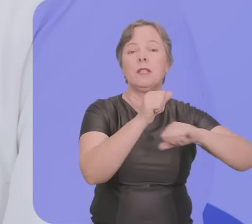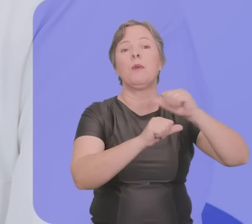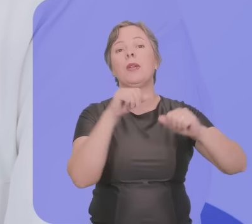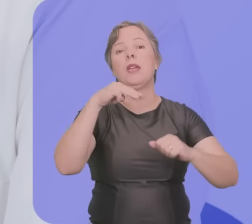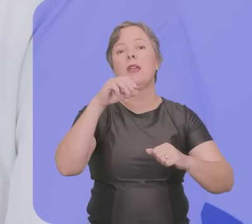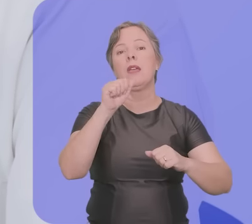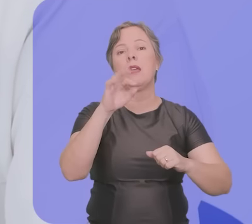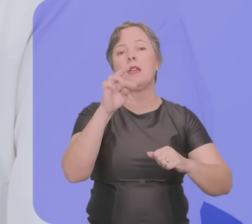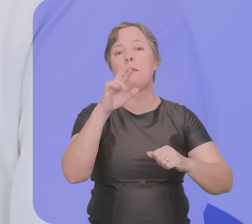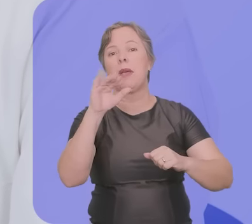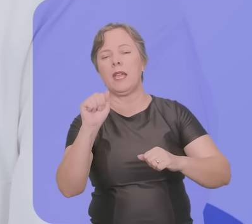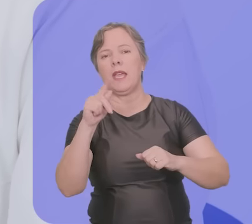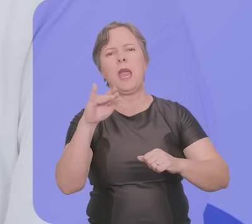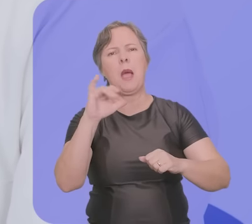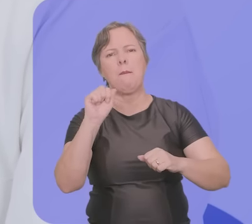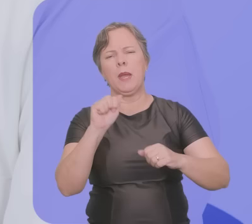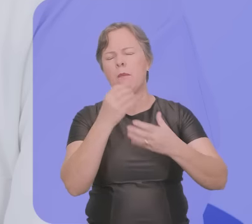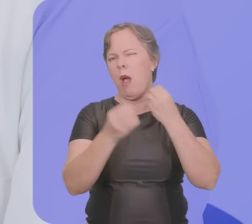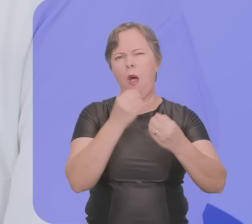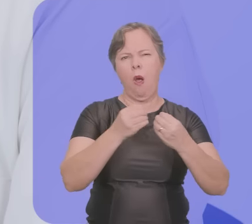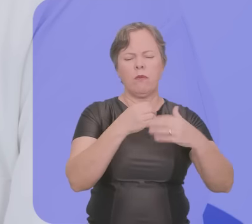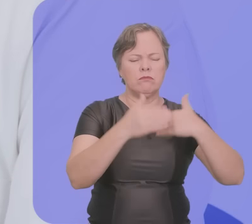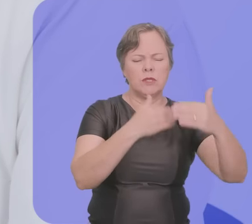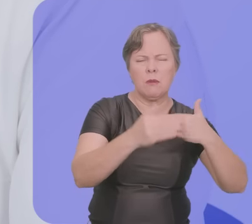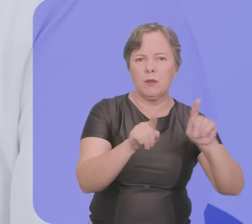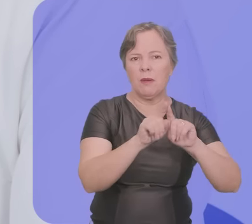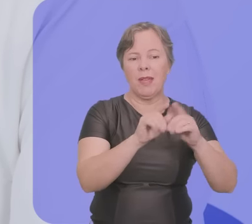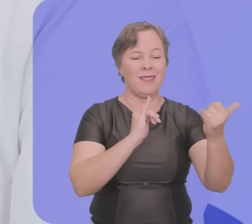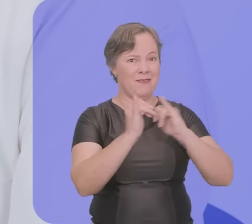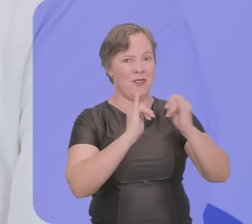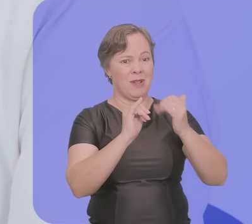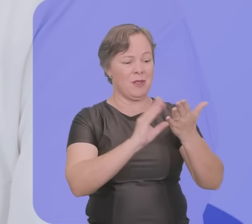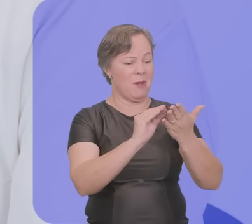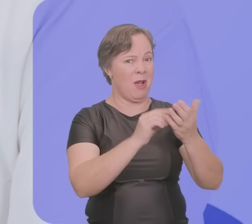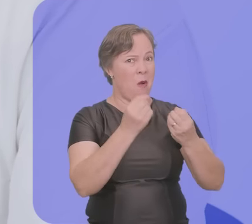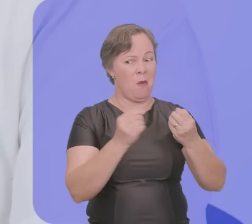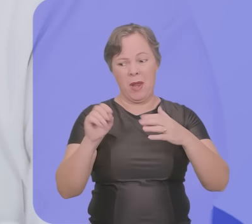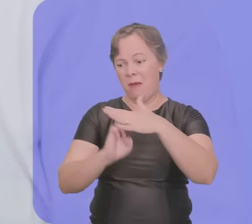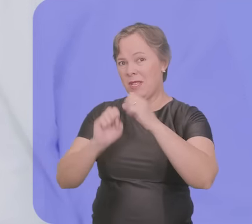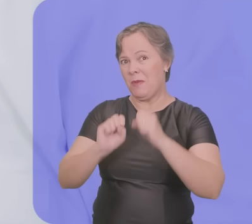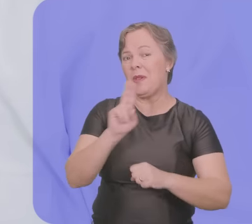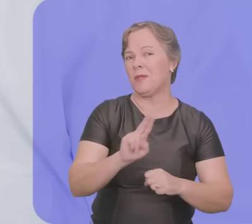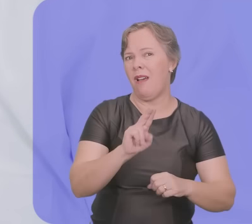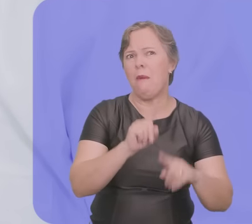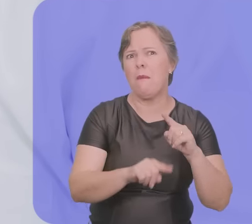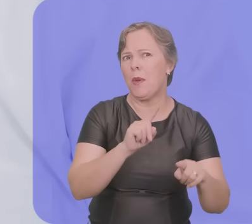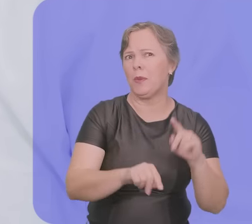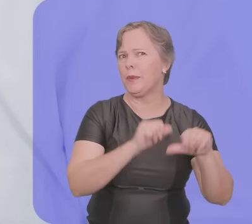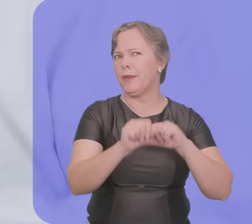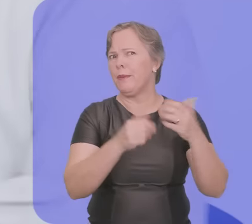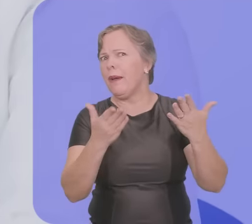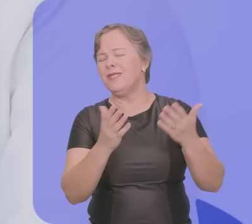dos dados de compra do consumidor. E eles chegaram à conclusão que as pessoas estavam